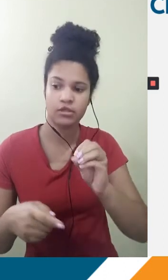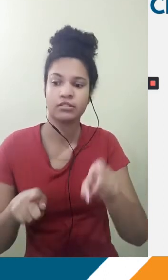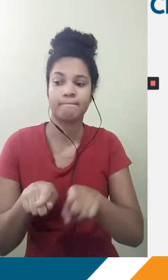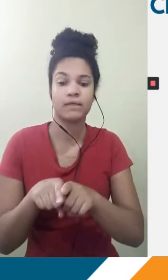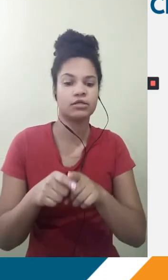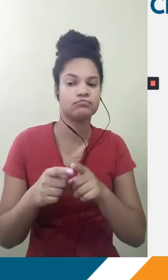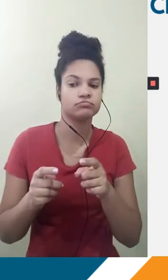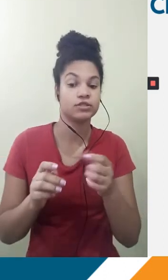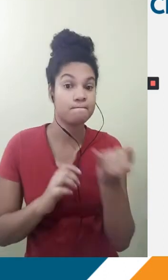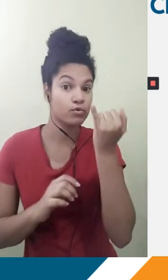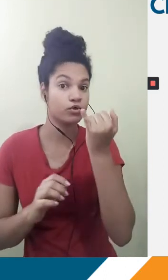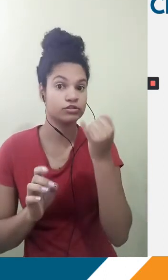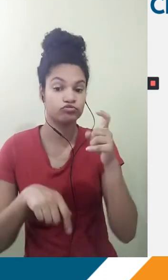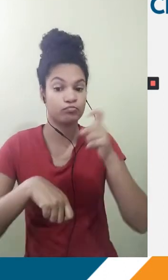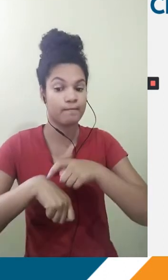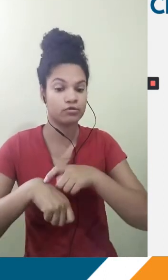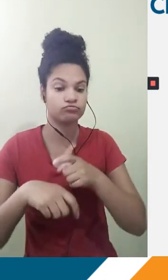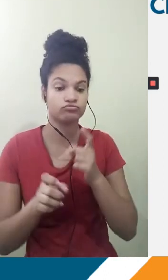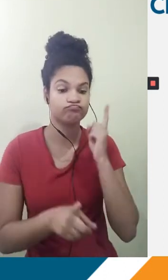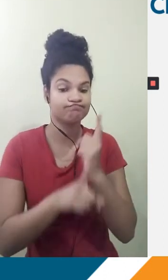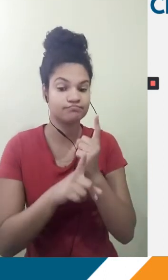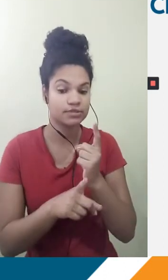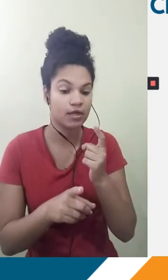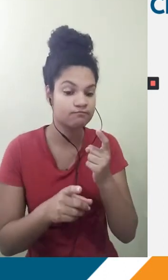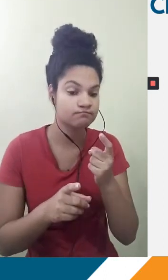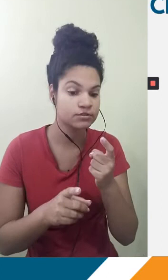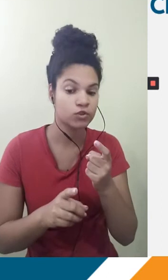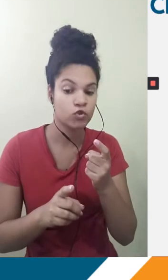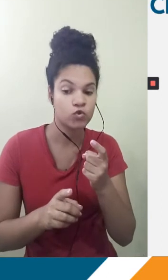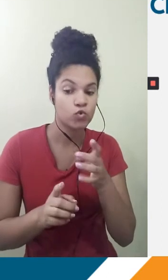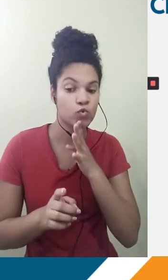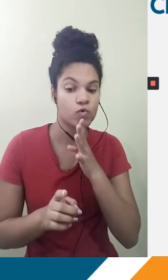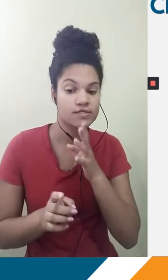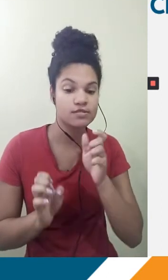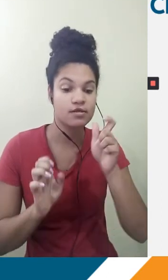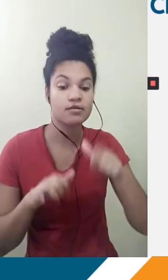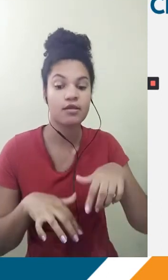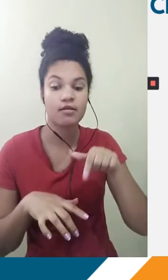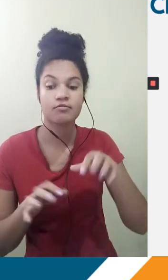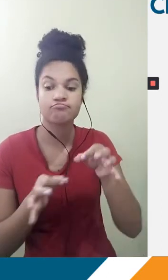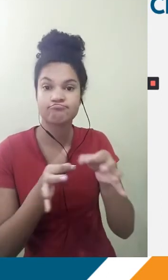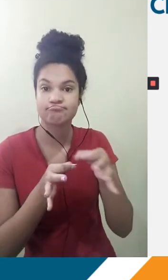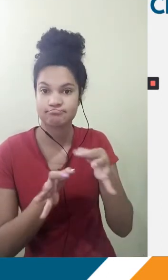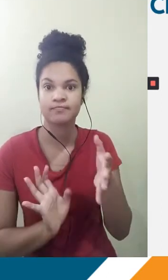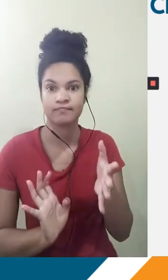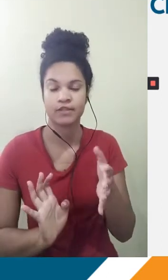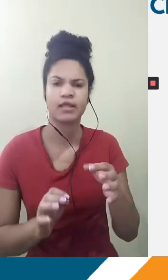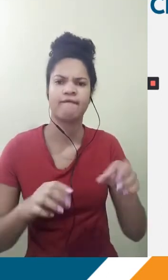questão imunológica, reconhecimento celular, uma série de funções importantes que os